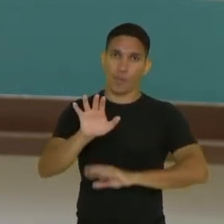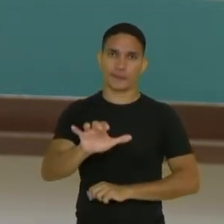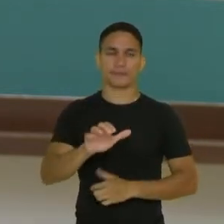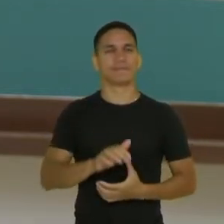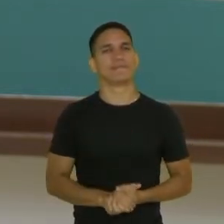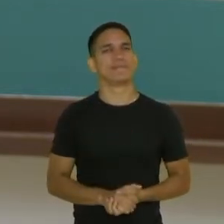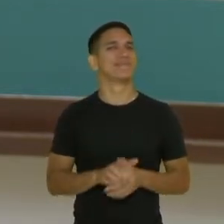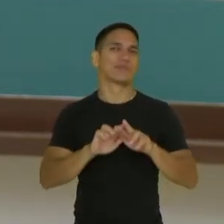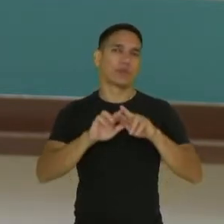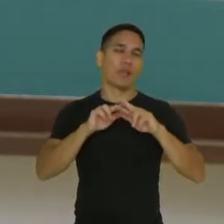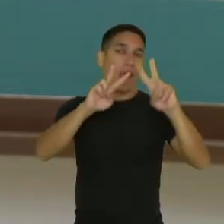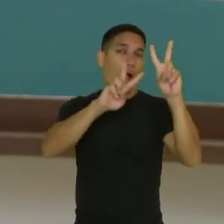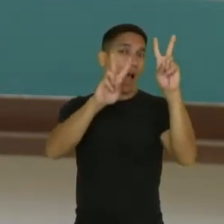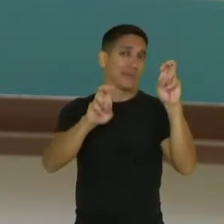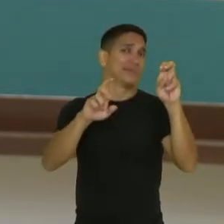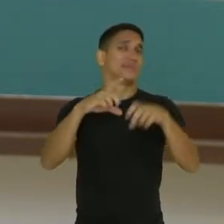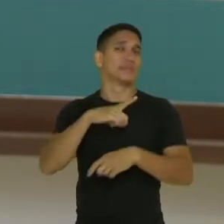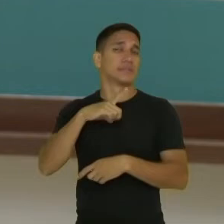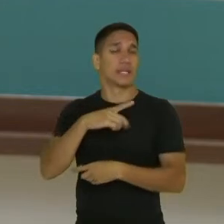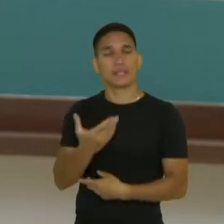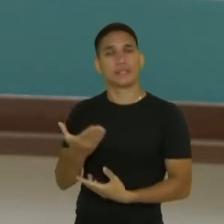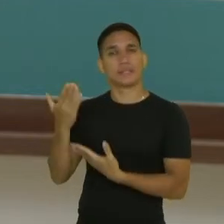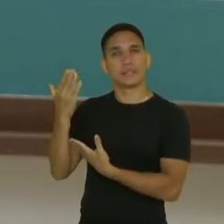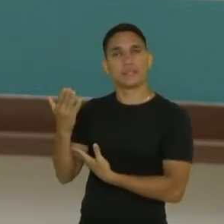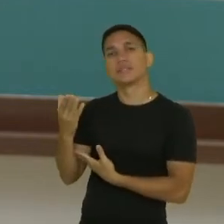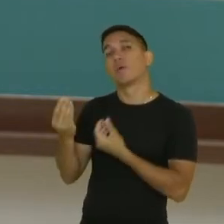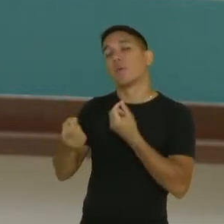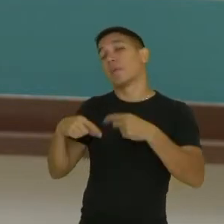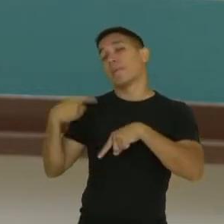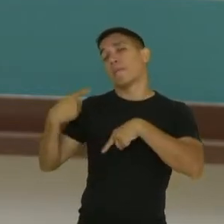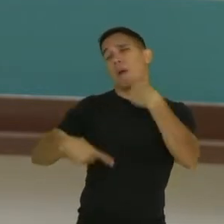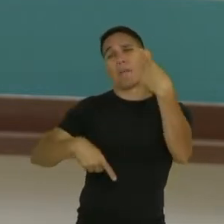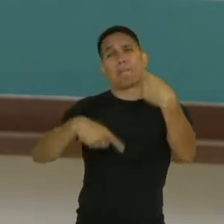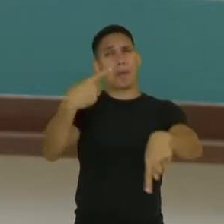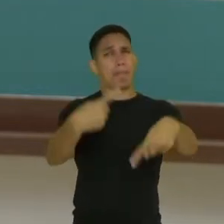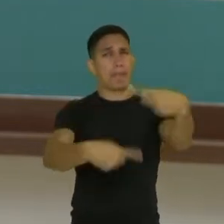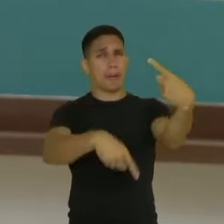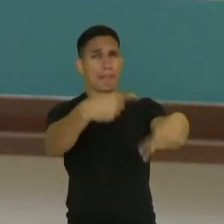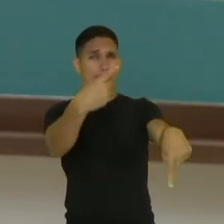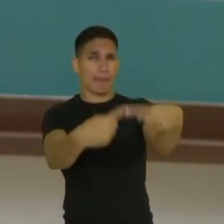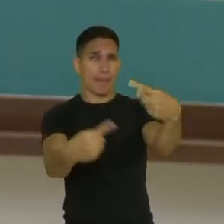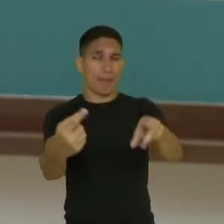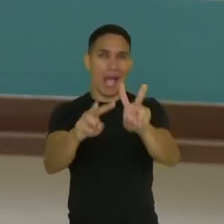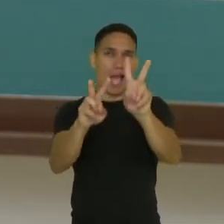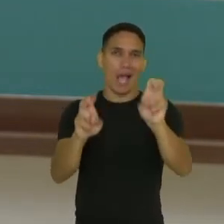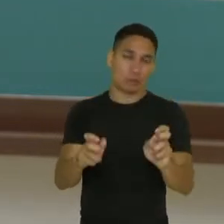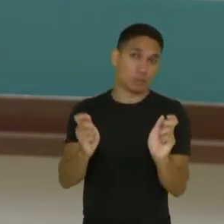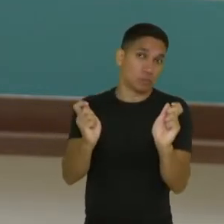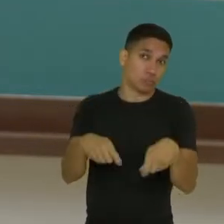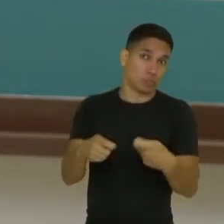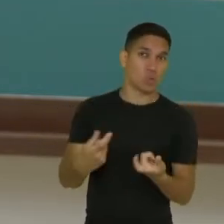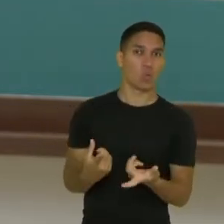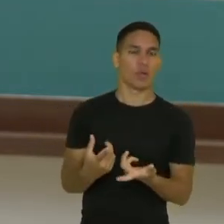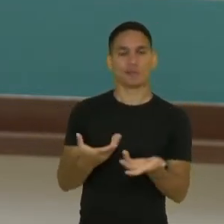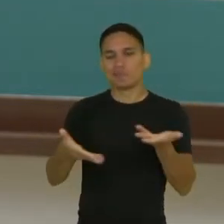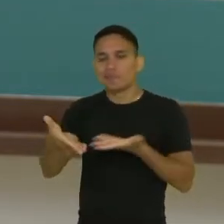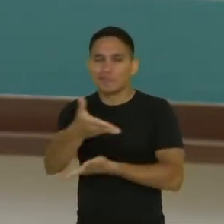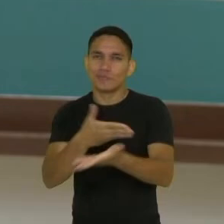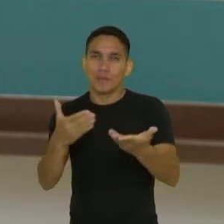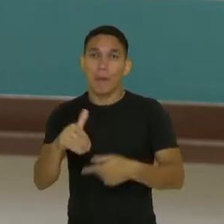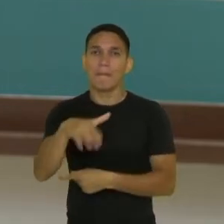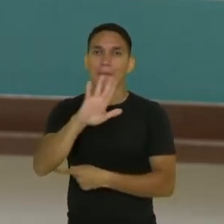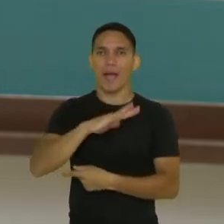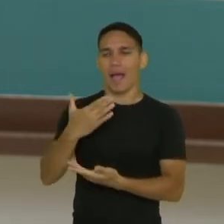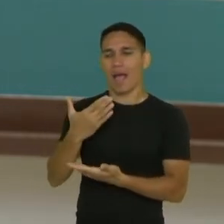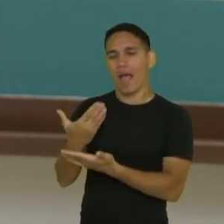esse assunto está tratando aí de certa forma dessa polêmica aí sobre essa possibilidade de dinamizar mais as